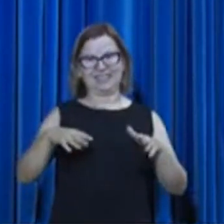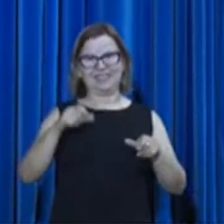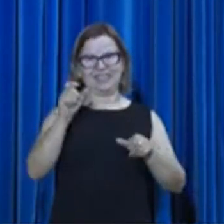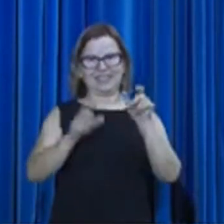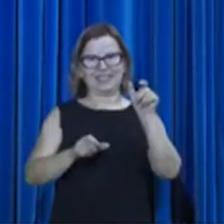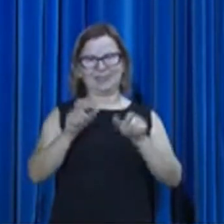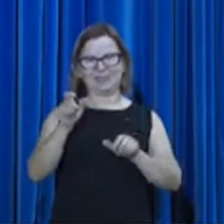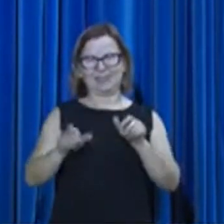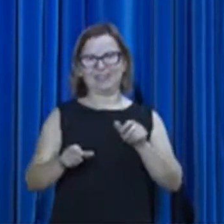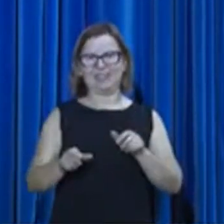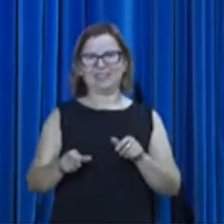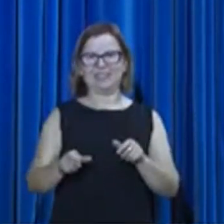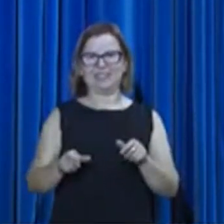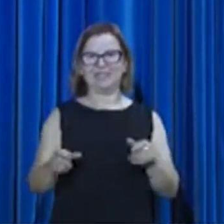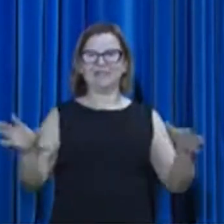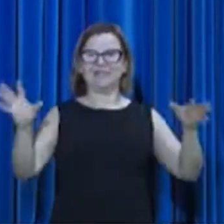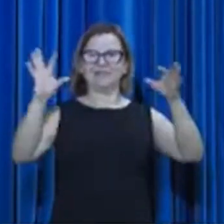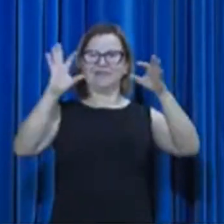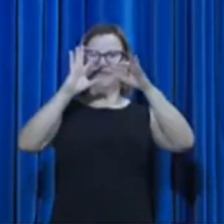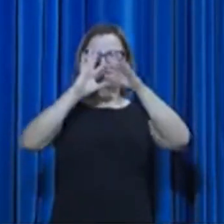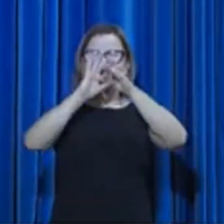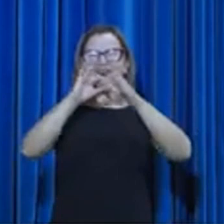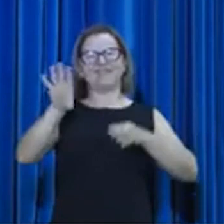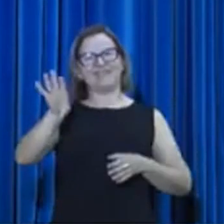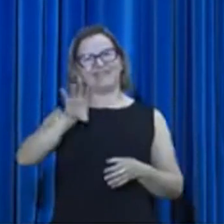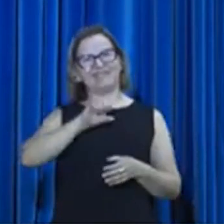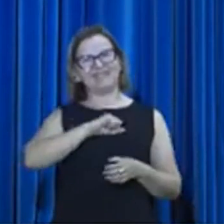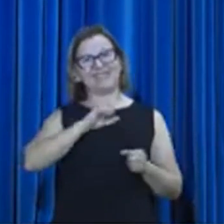amor que glorifica